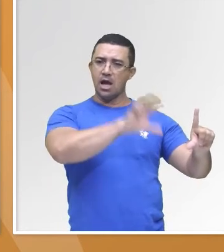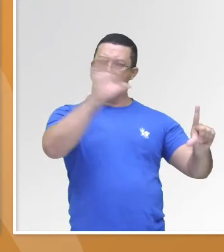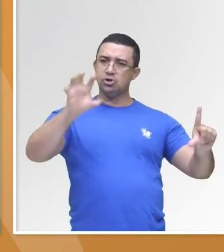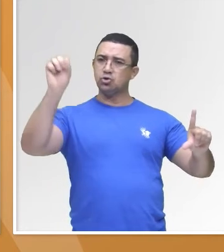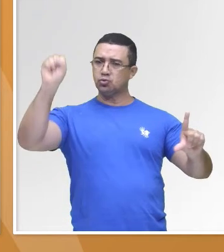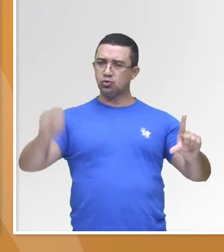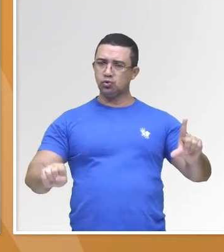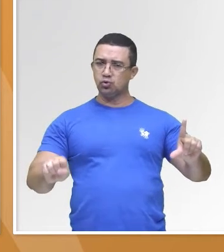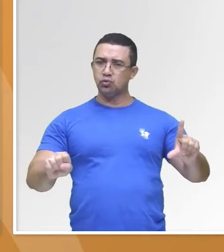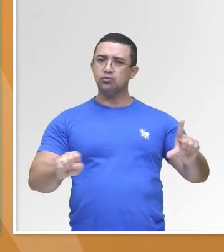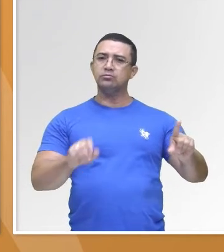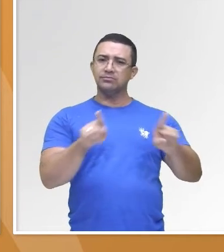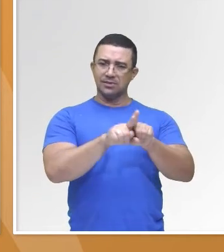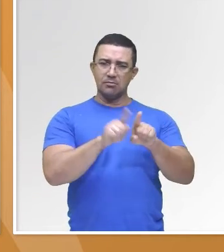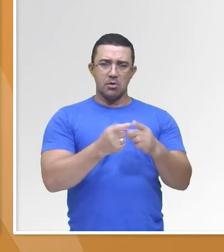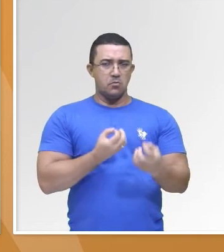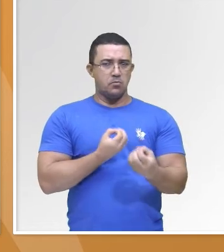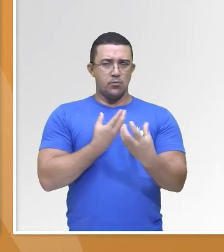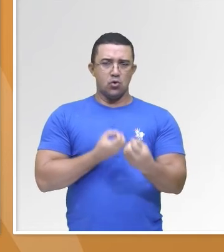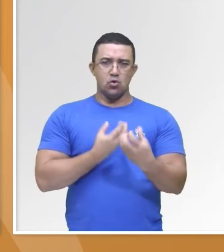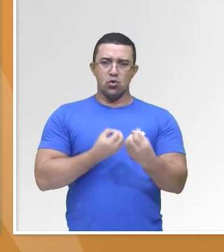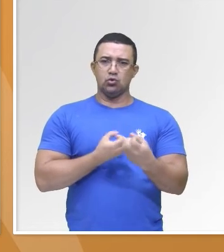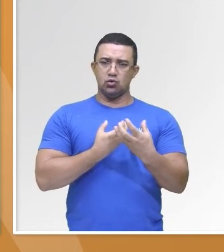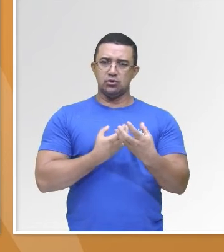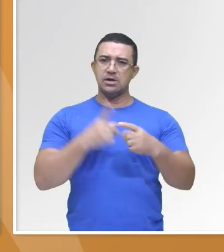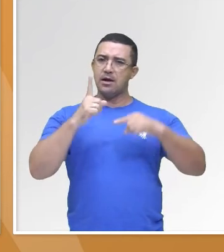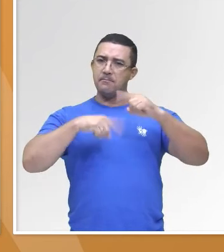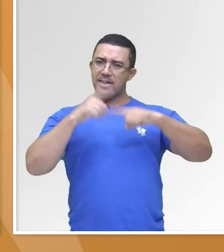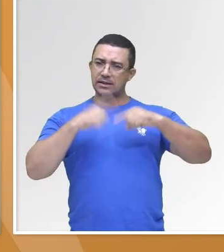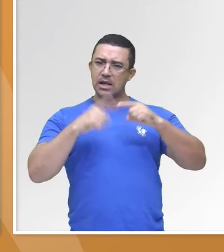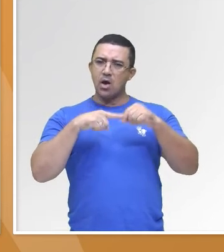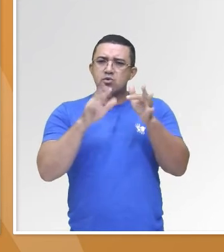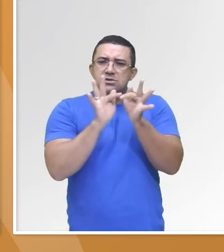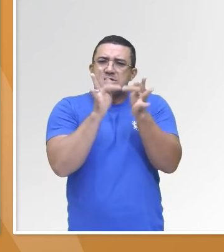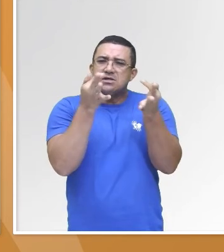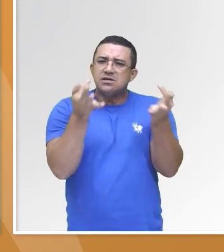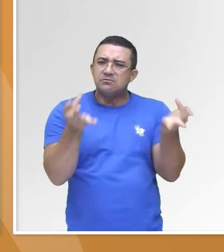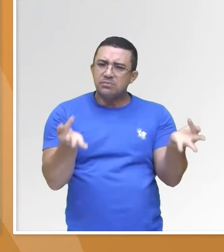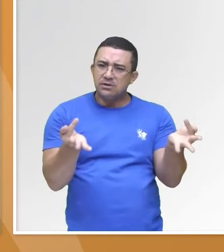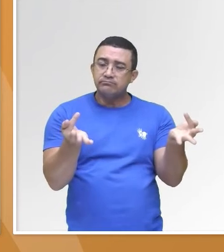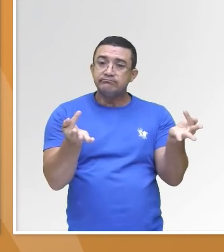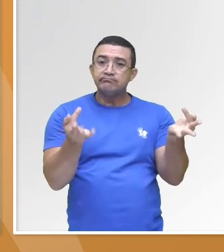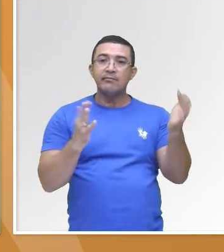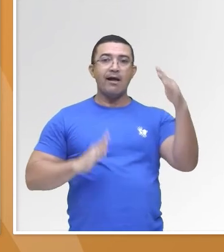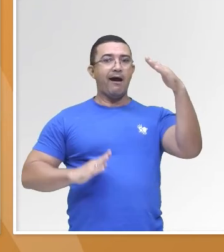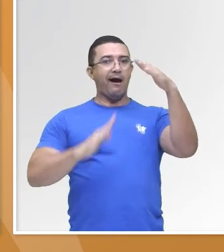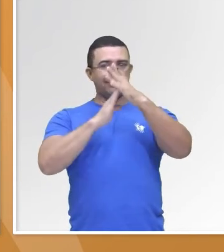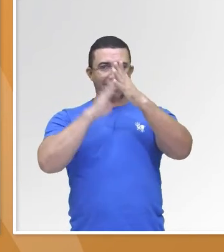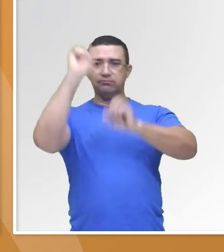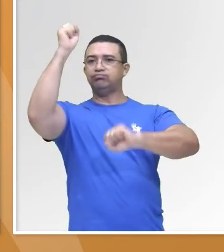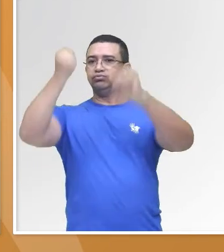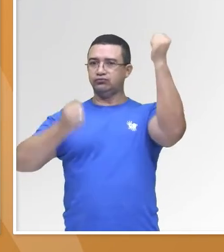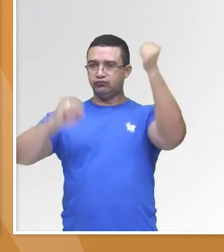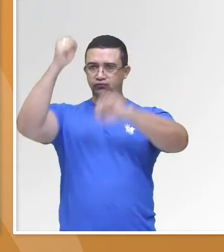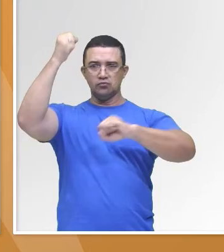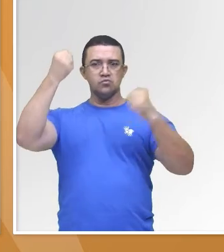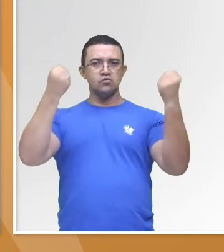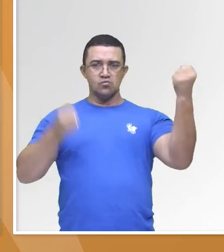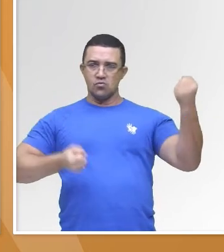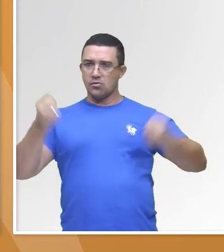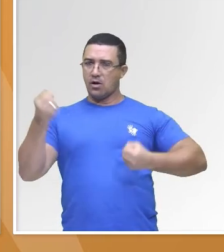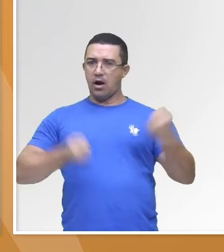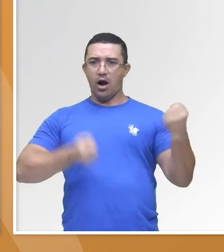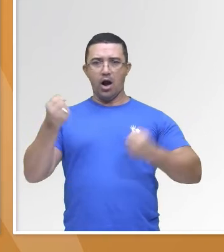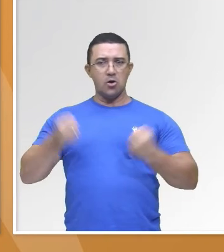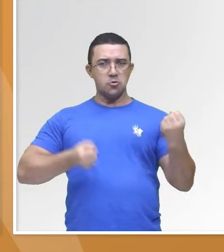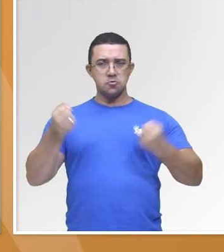sul produz desde materiais mais simples, né, até as indústrias automobilísticas